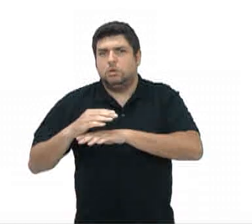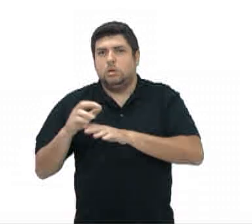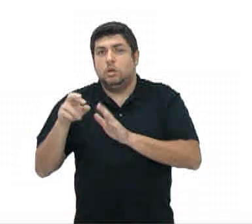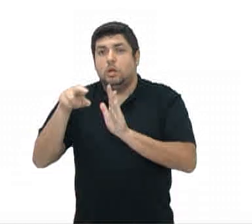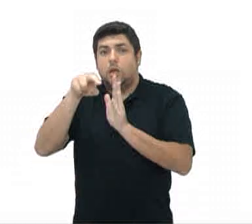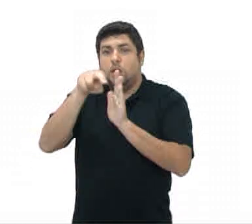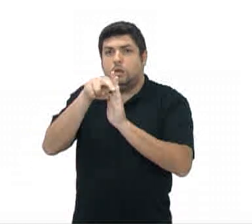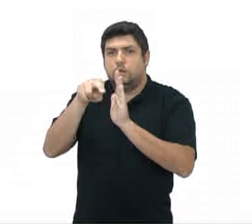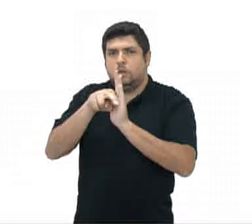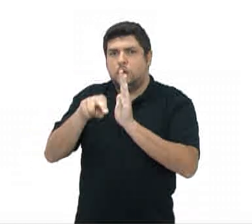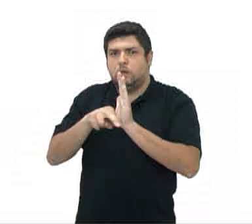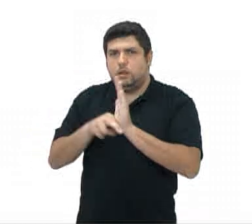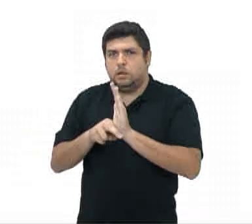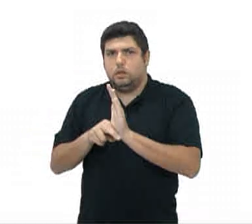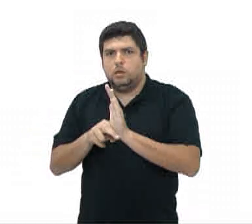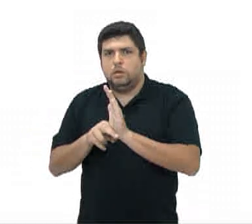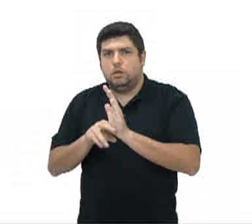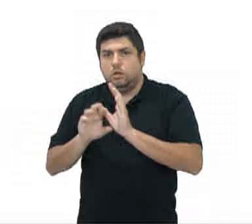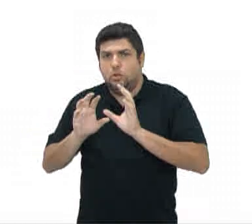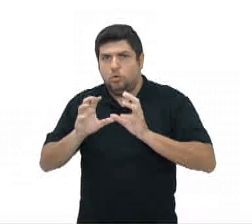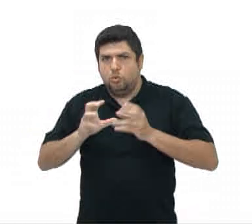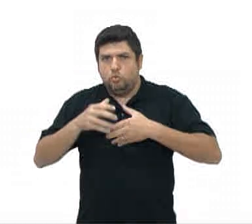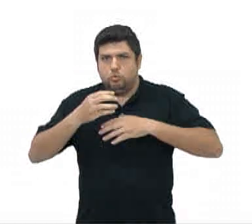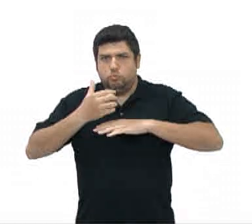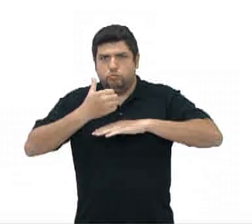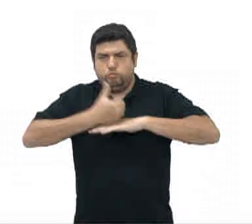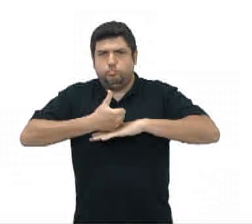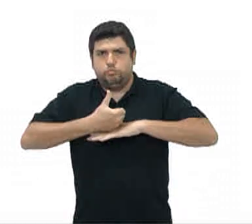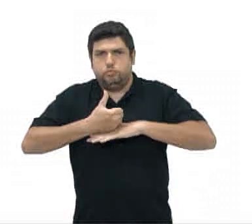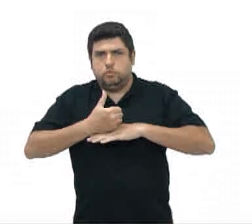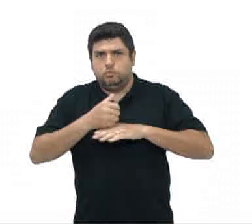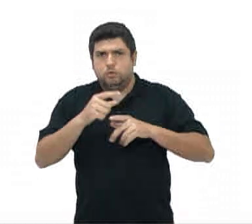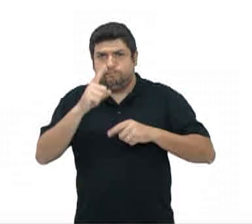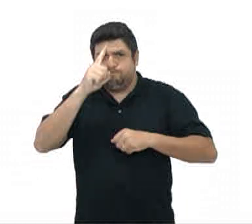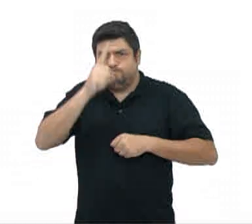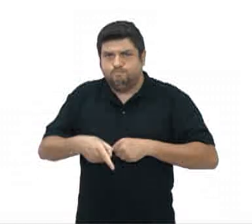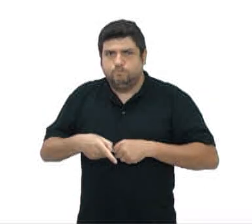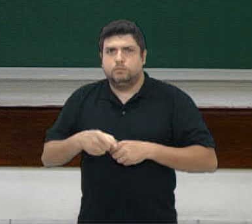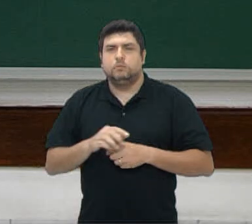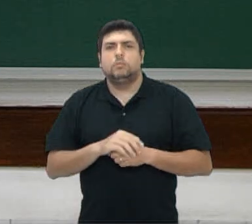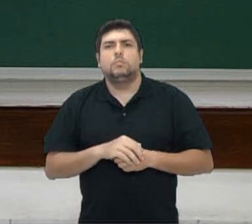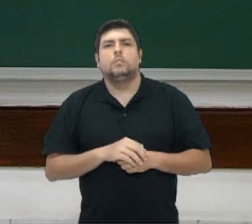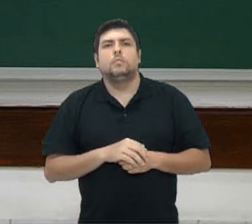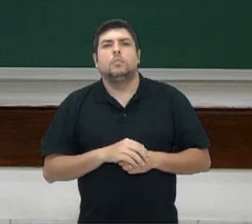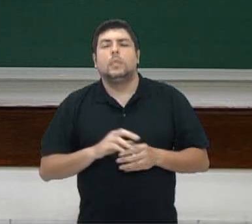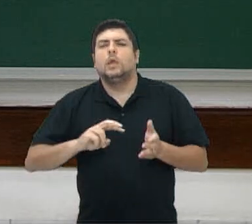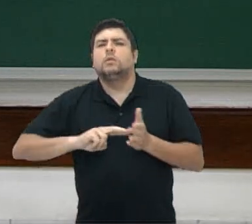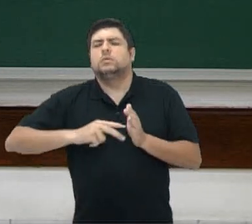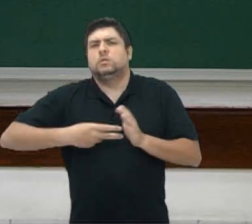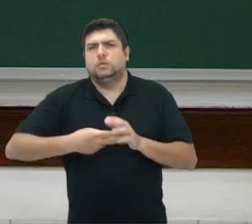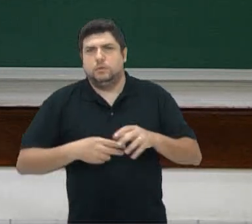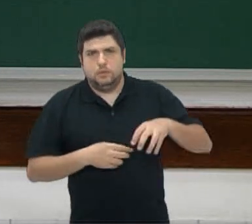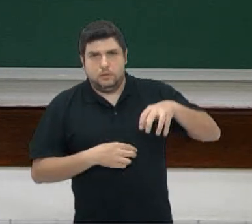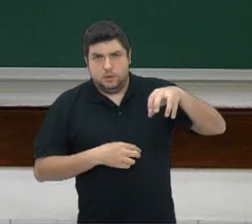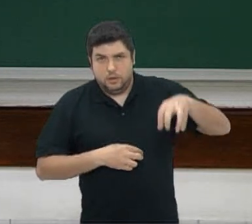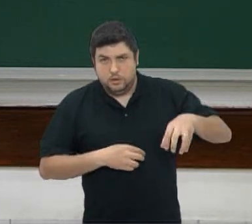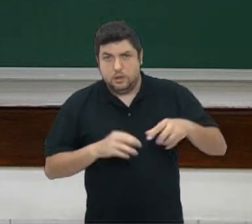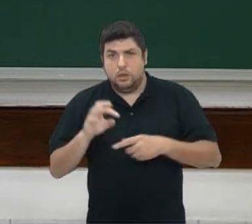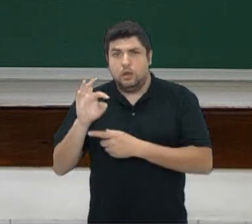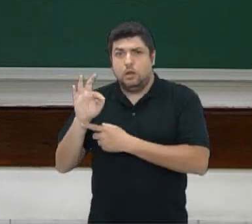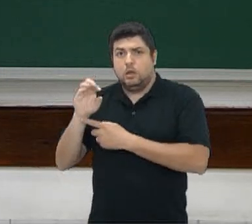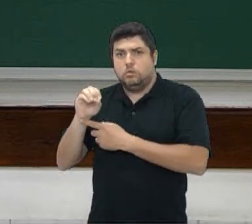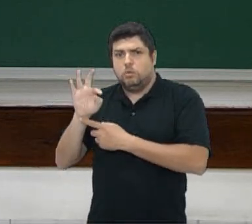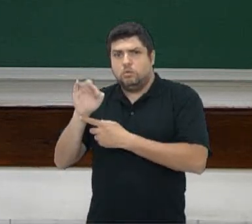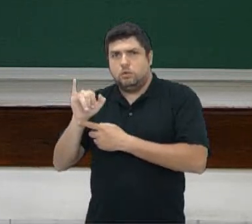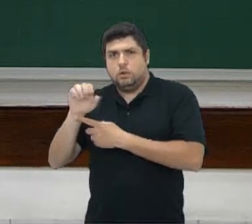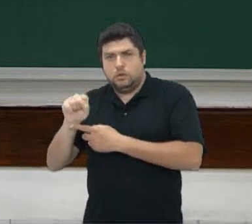explícitas e pelo grupo dirigente. Pessoal, o que eu quero dizer com isso? Que as instituições totais elas têm um grau